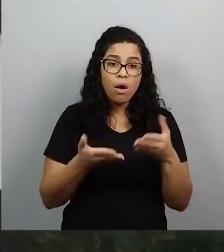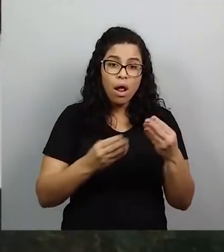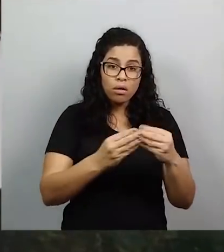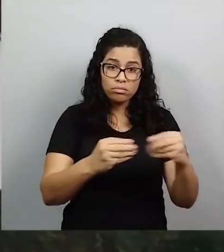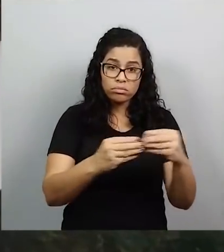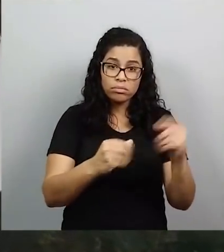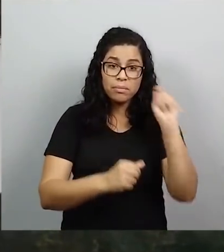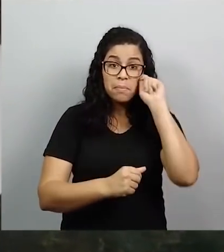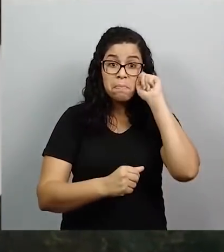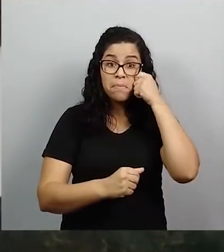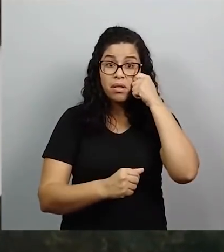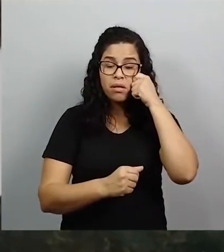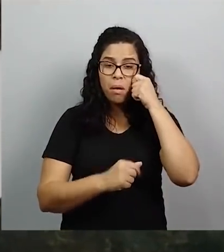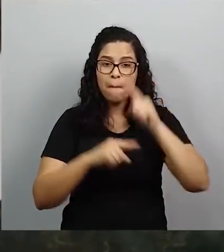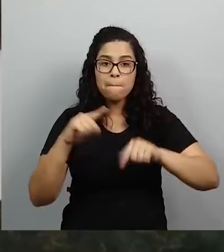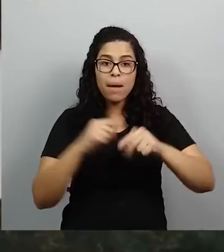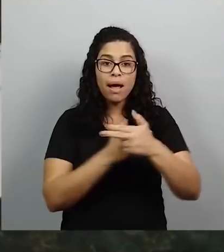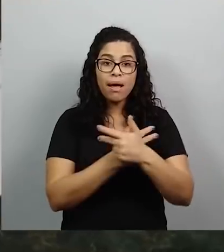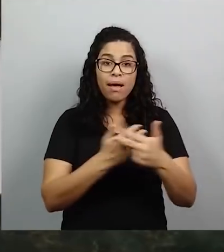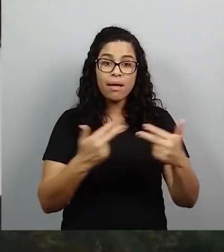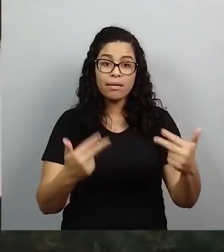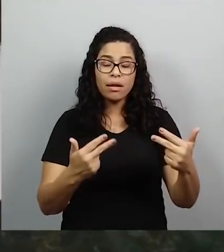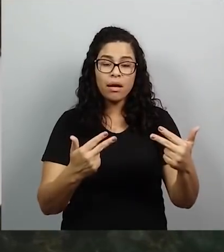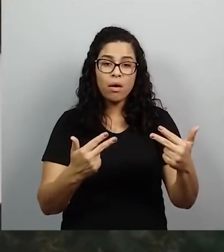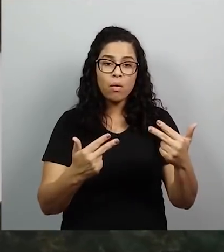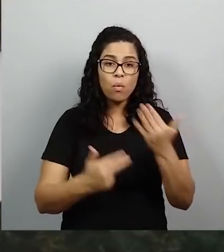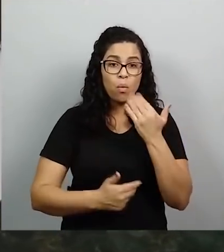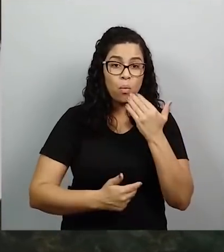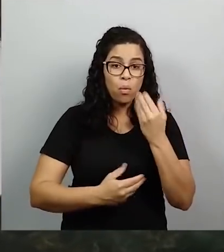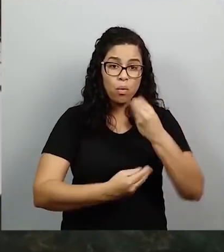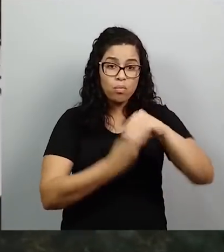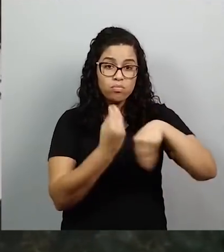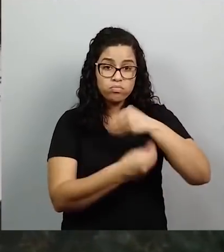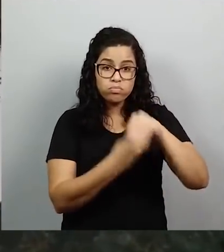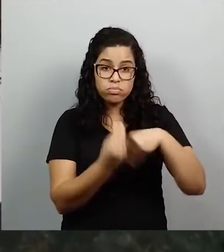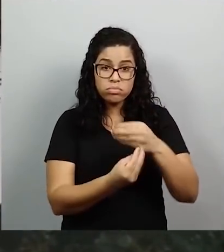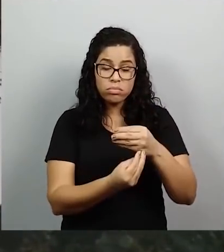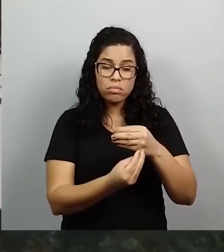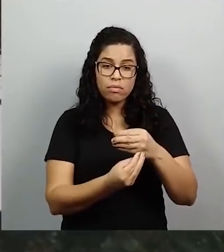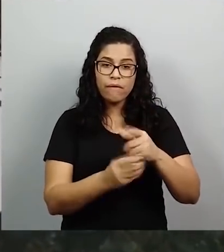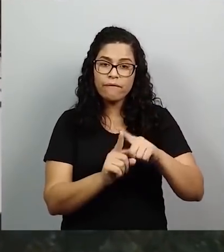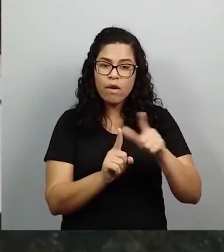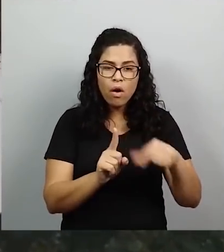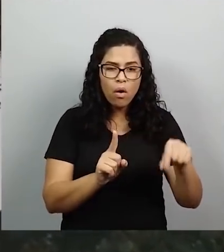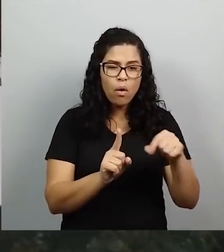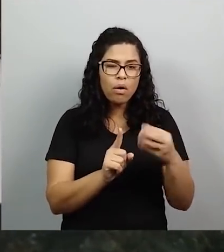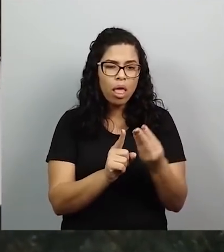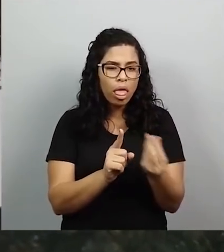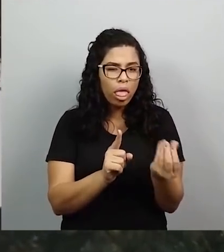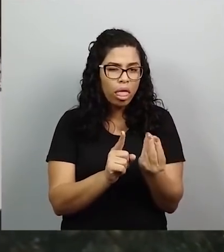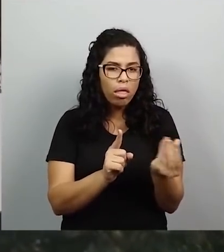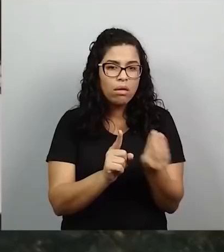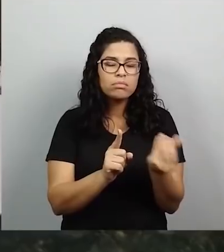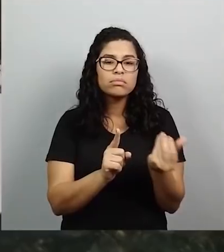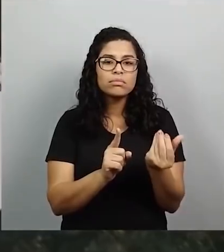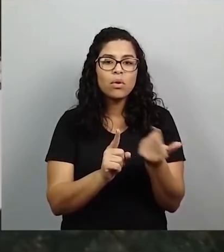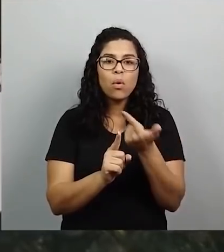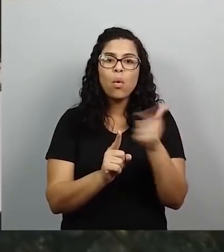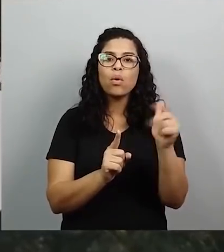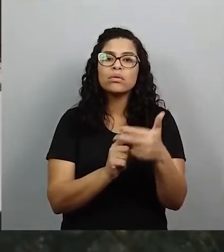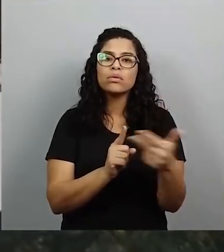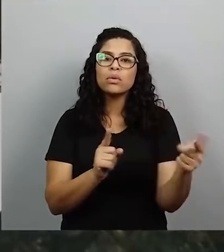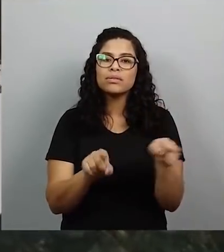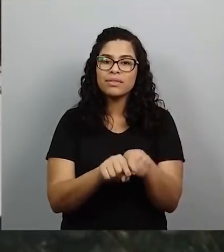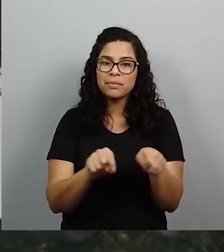as terras pretas possuem muito material orgânico, ou seja, possuem muitas folhas em decomposição